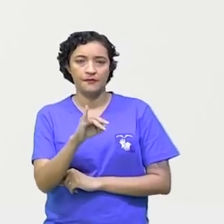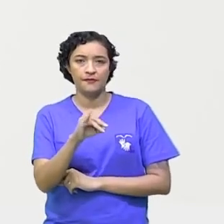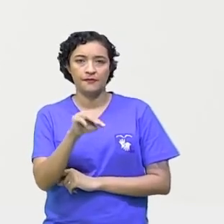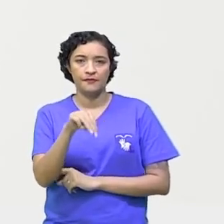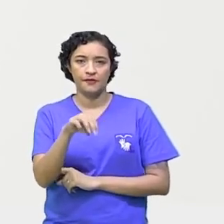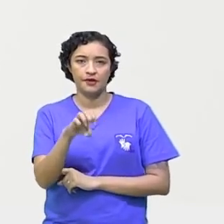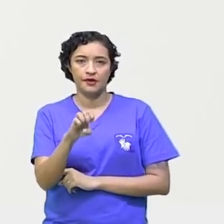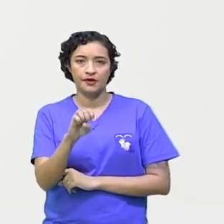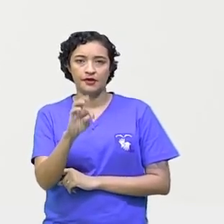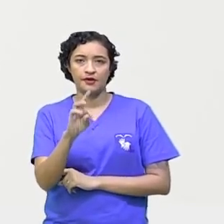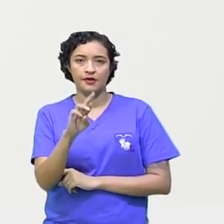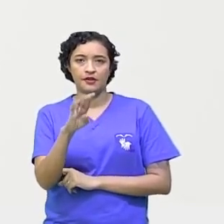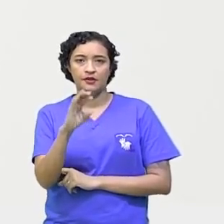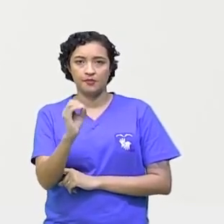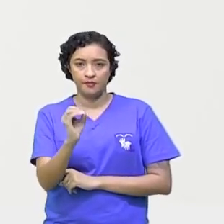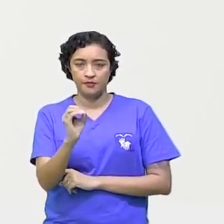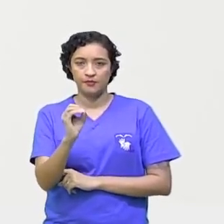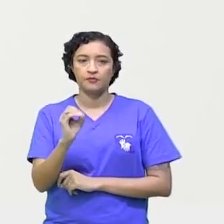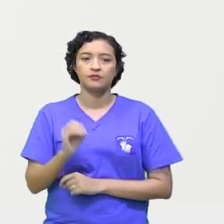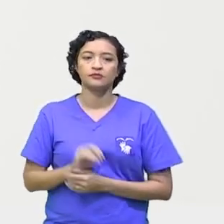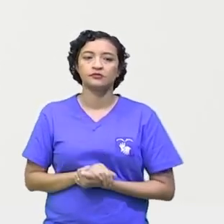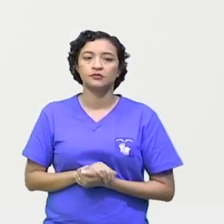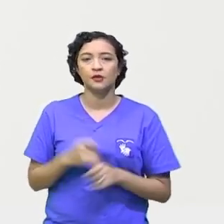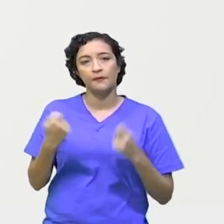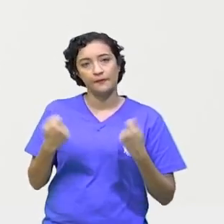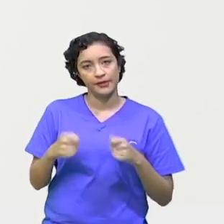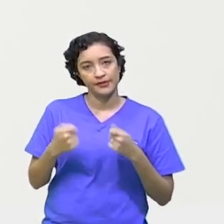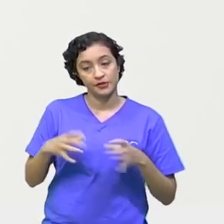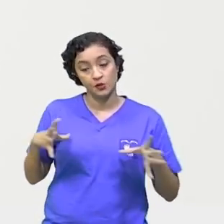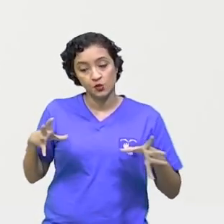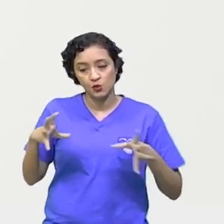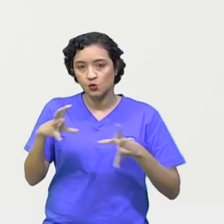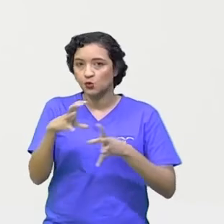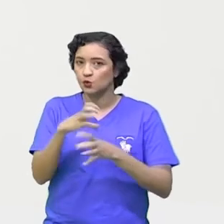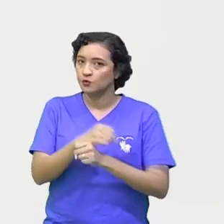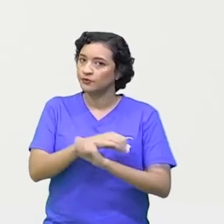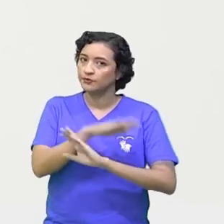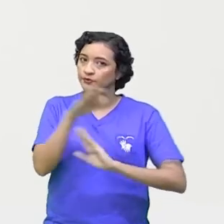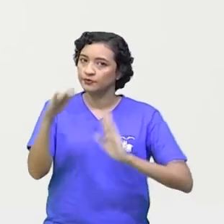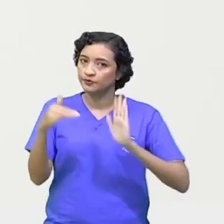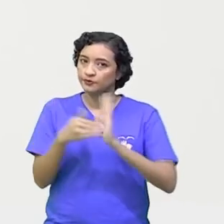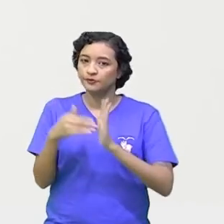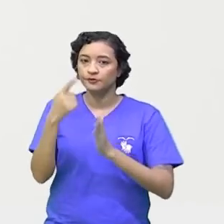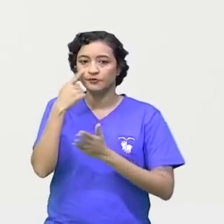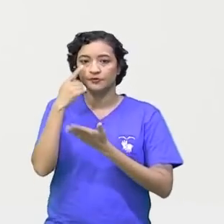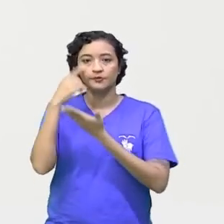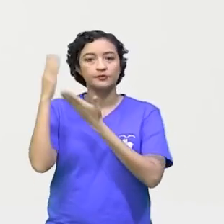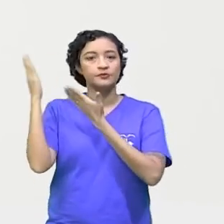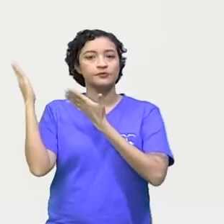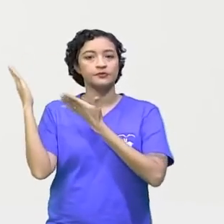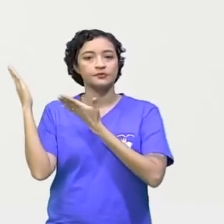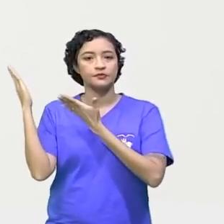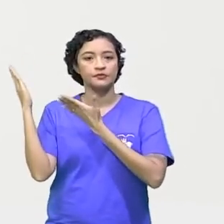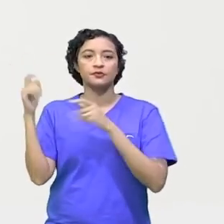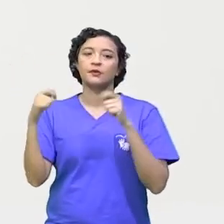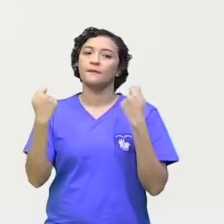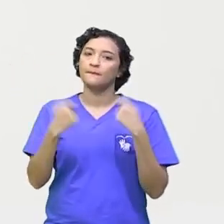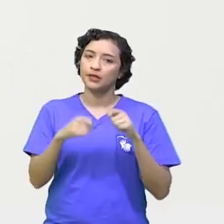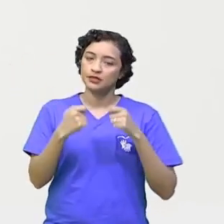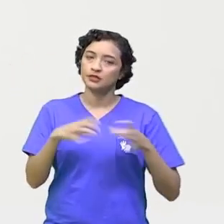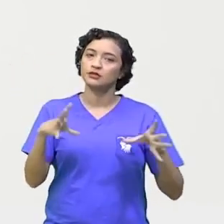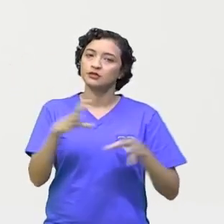ser toda essa soma aqui, ó. Eu vou ter que somar todos esses camaradas aqui. Ou seja, eu vou ter que somar